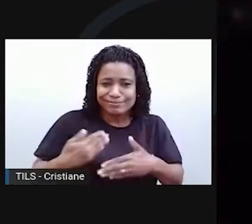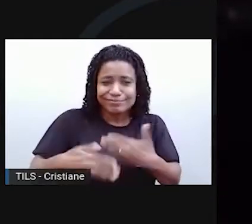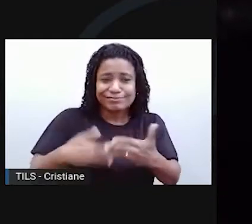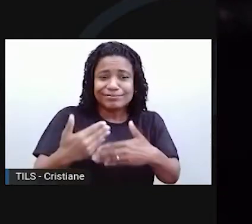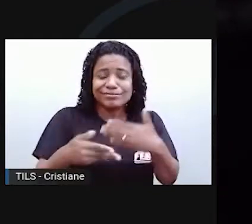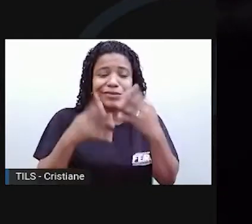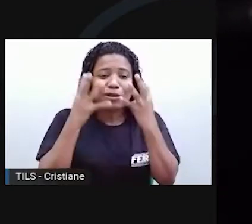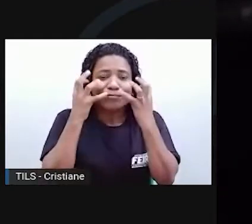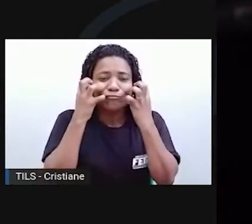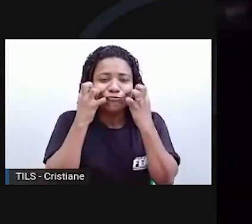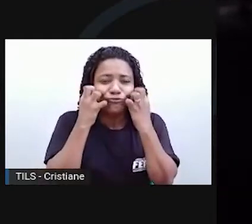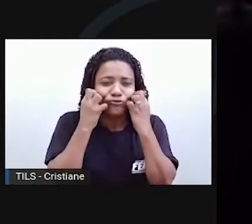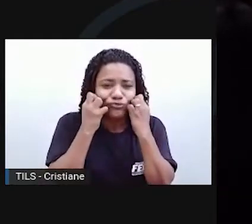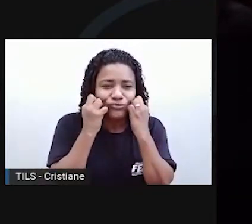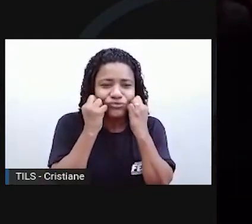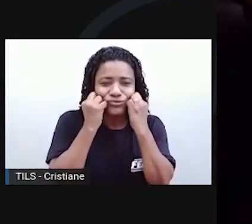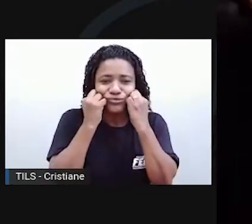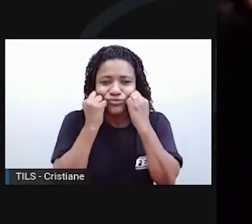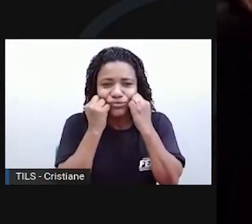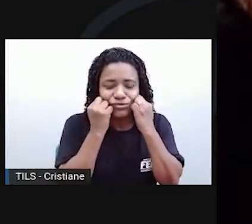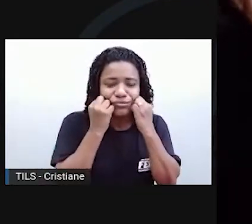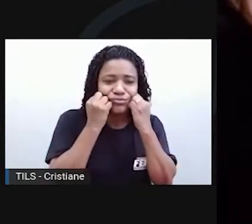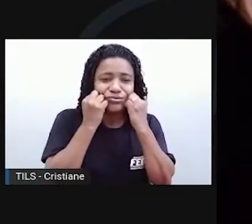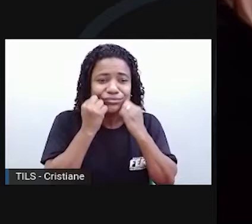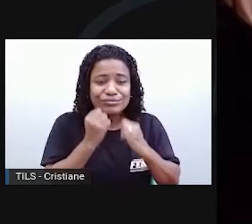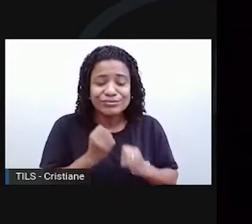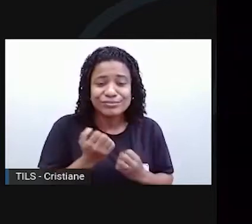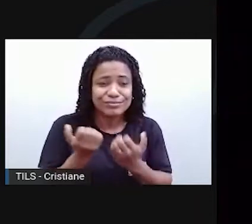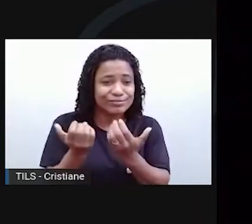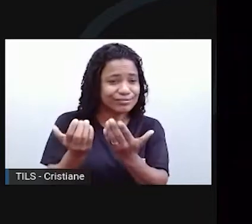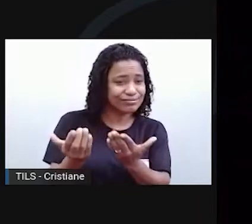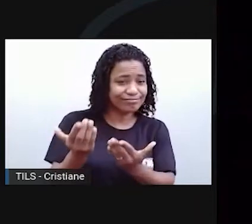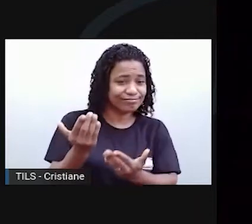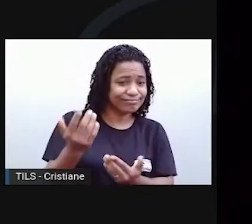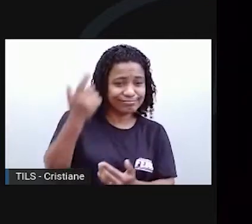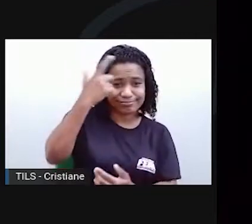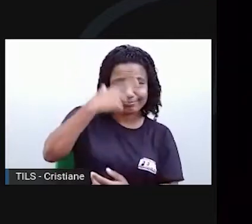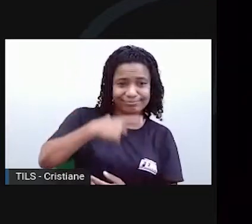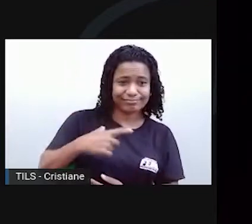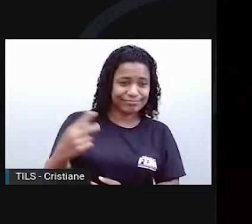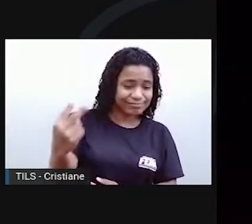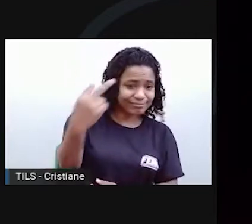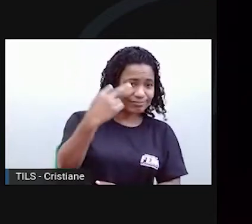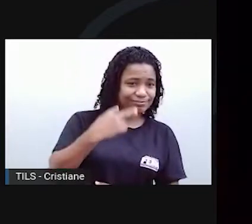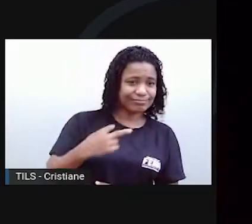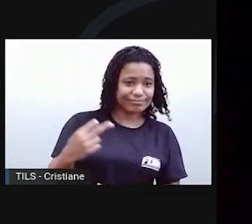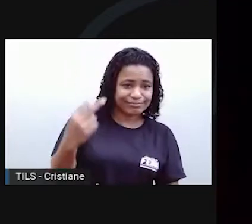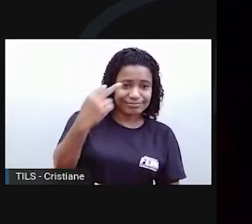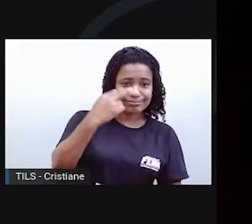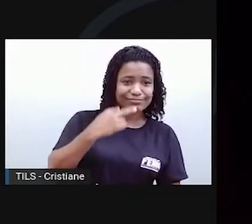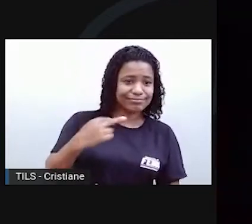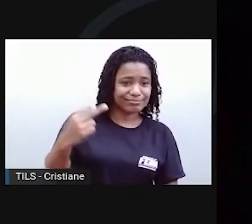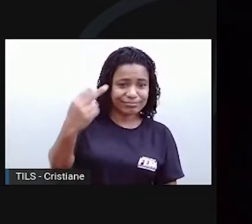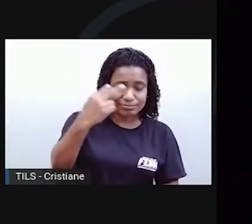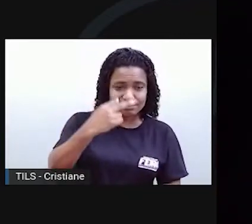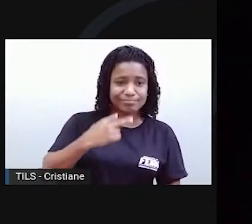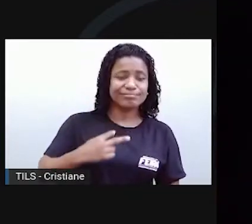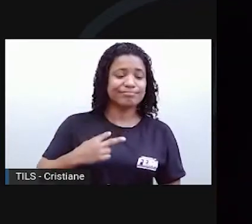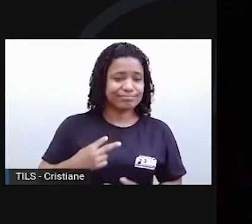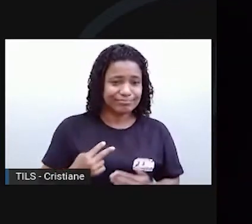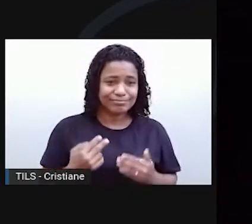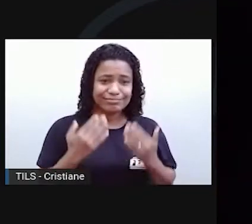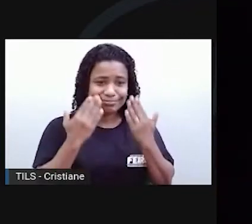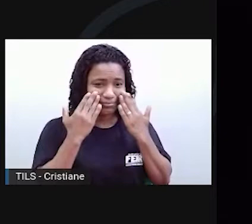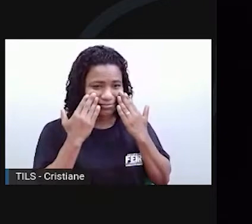também. Se eu não sou aquilo que convém, a gente tem que se enxergar além do